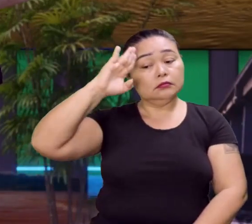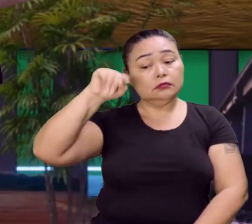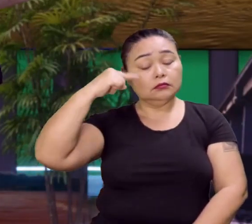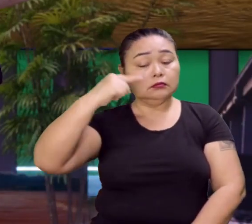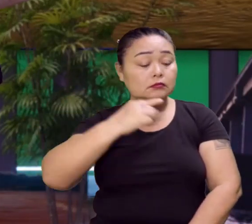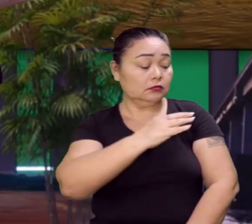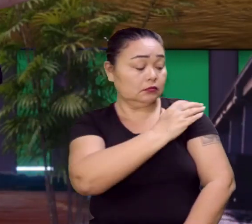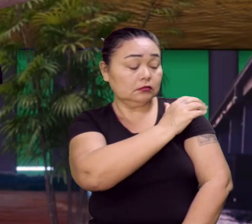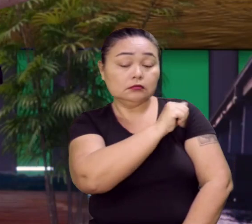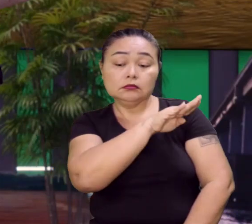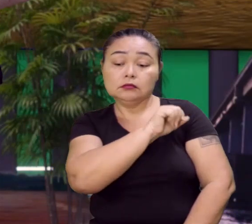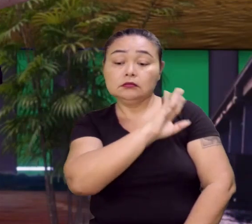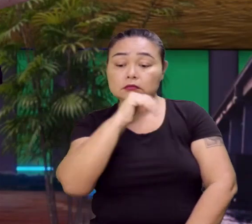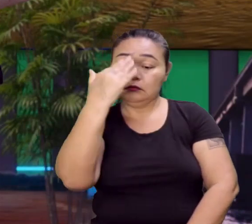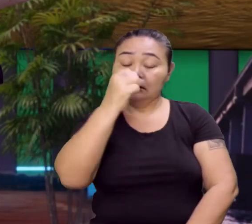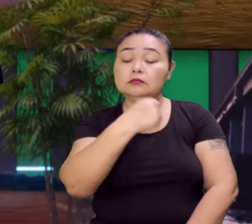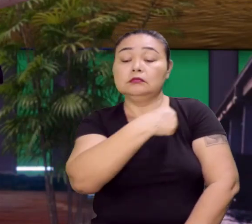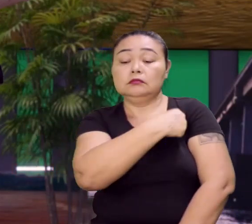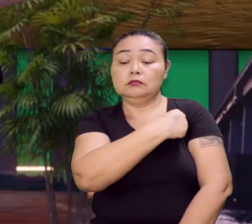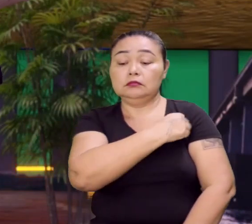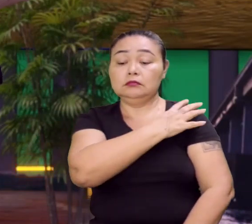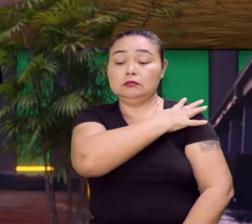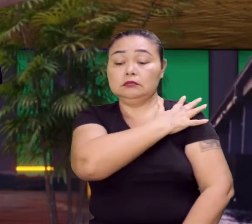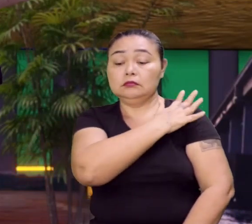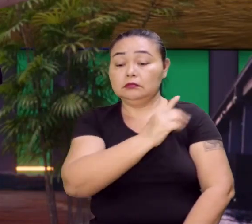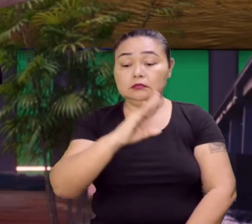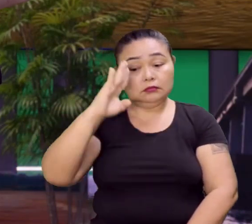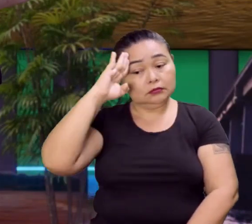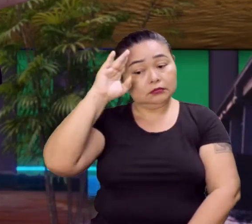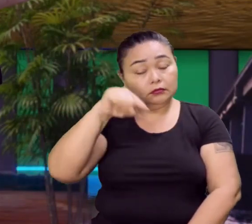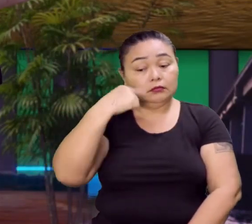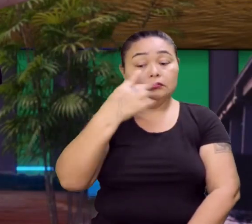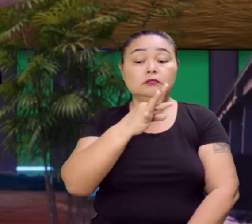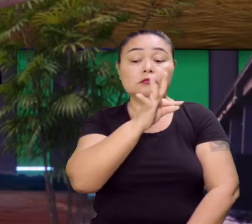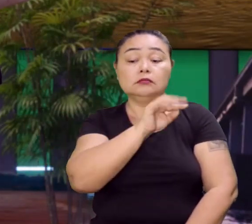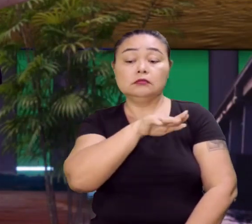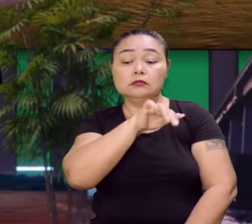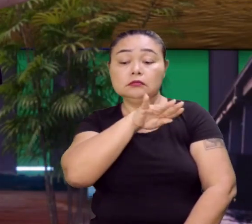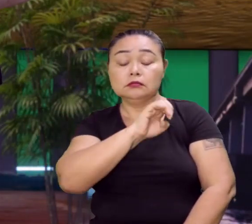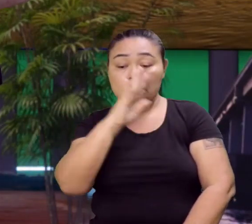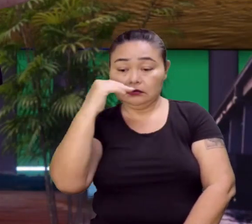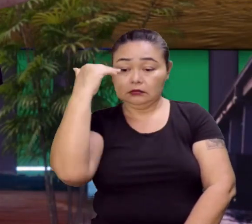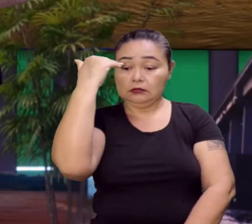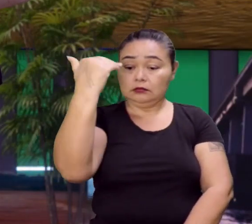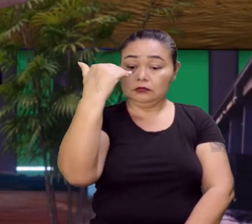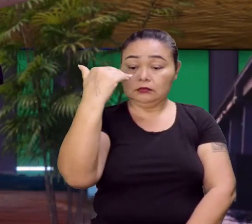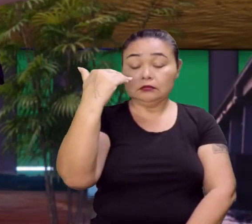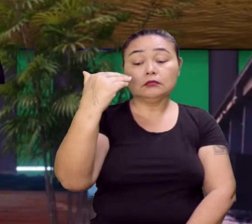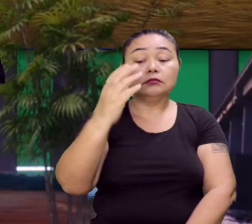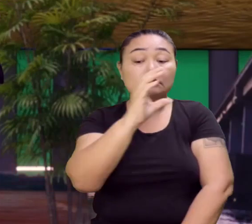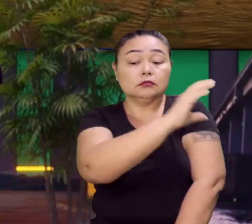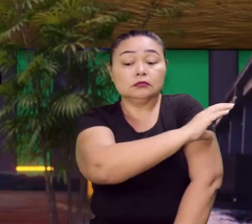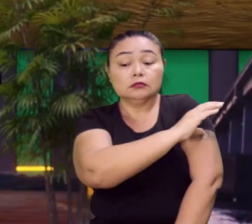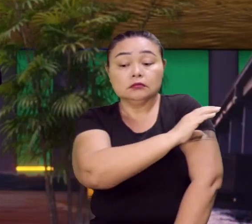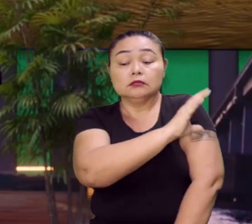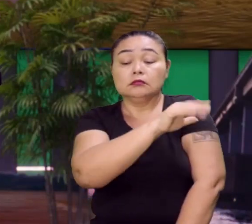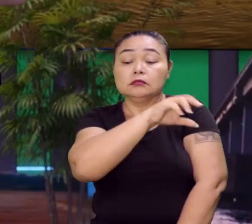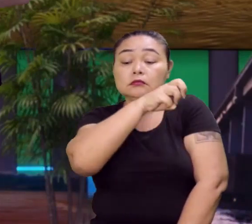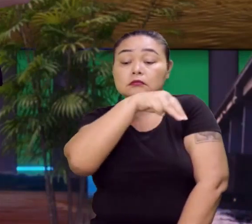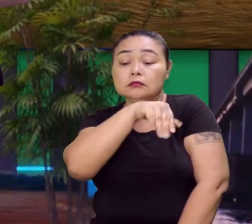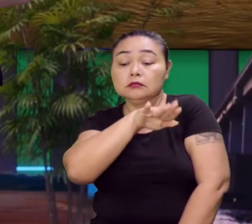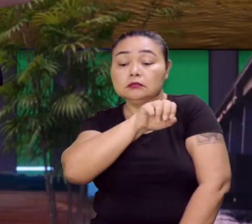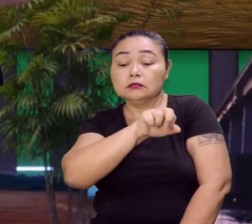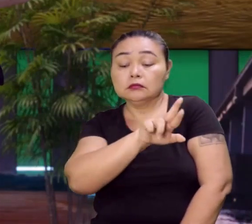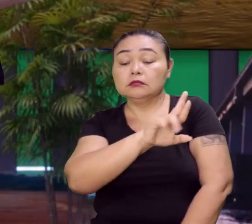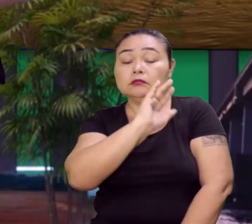ao cabo, que é subordinado ao sargento, Muito bem. que é subordinado ao tenente, que é subordinado ao capitão, Essas diferentes ao major, patentes, né?